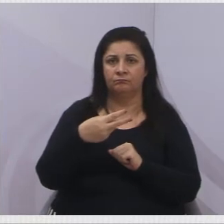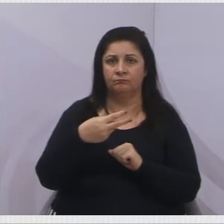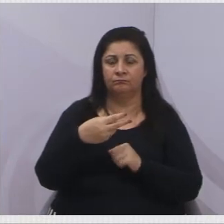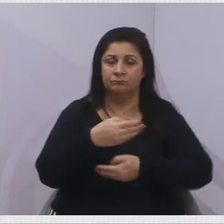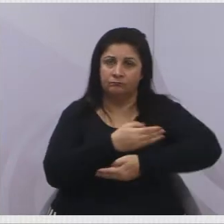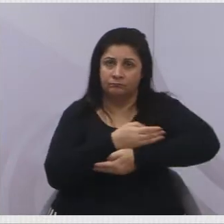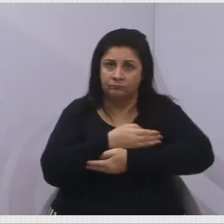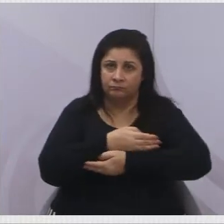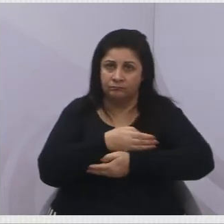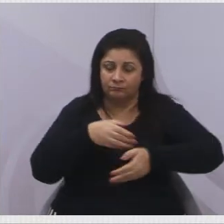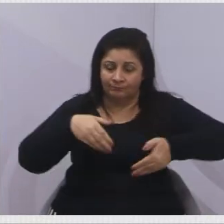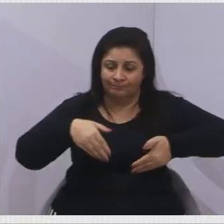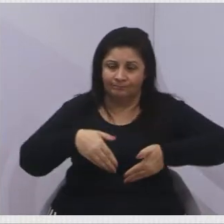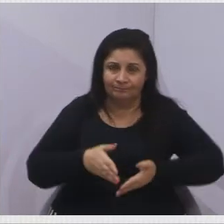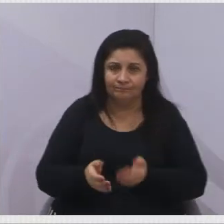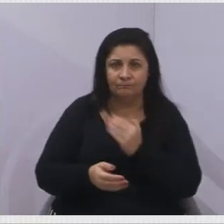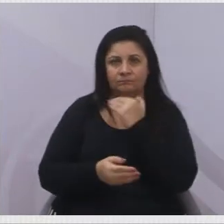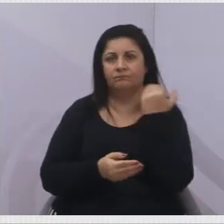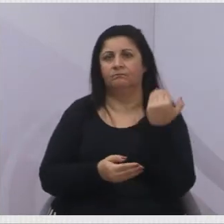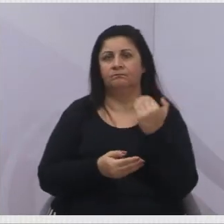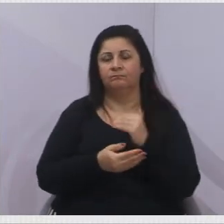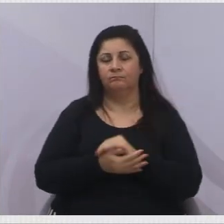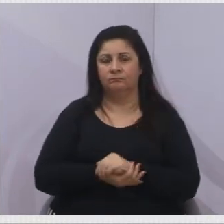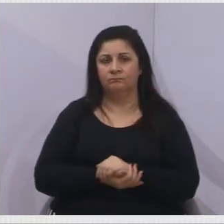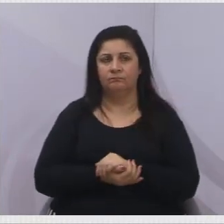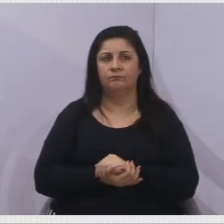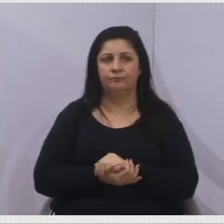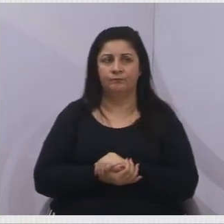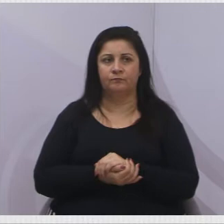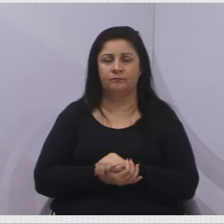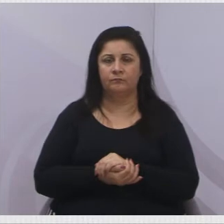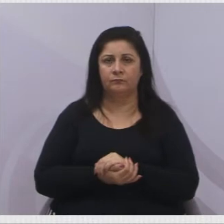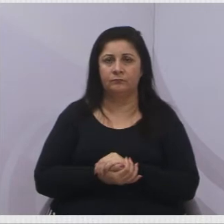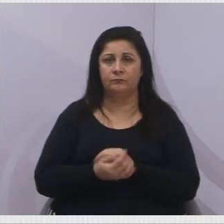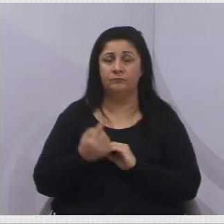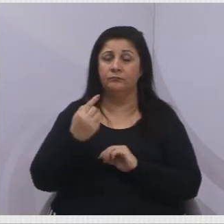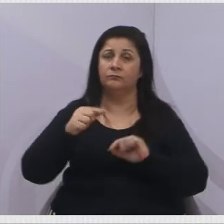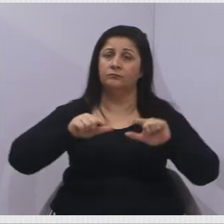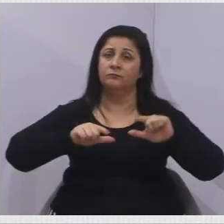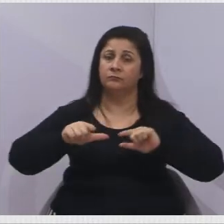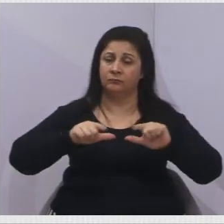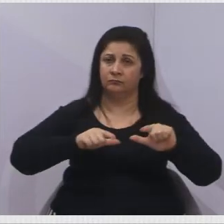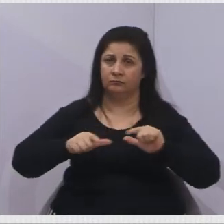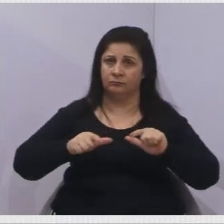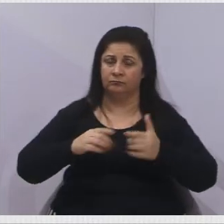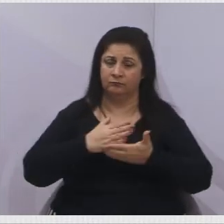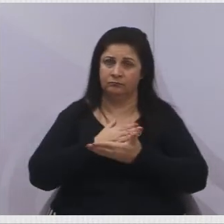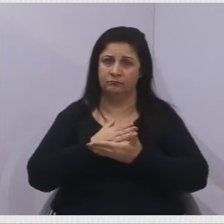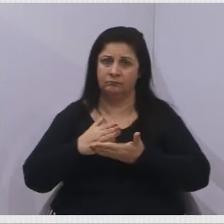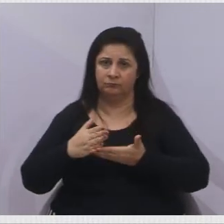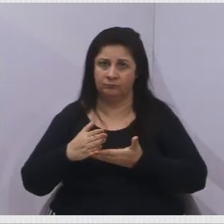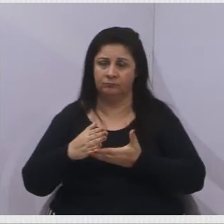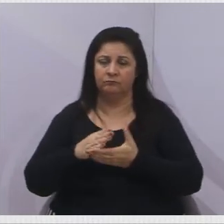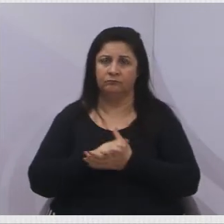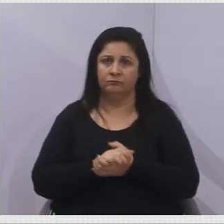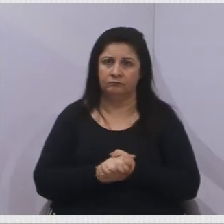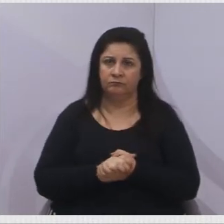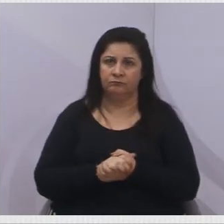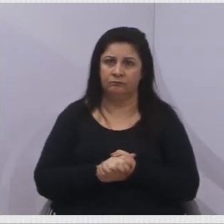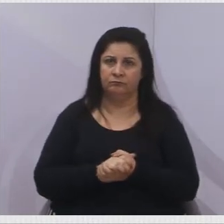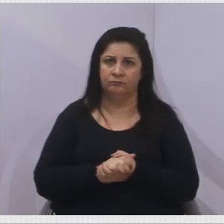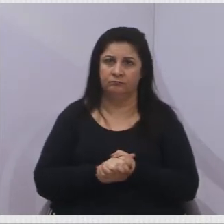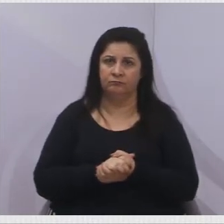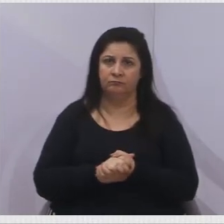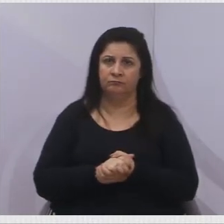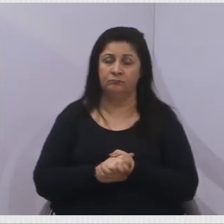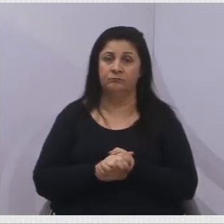pós-neonatal, né? E uma das ações que nós implementamos ao longo desse quadrimestre